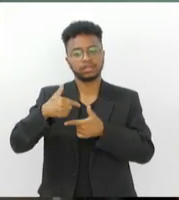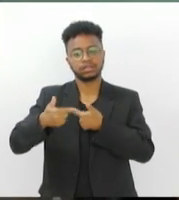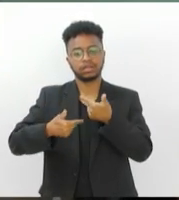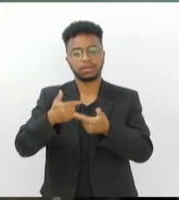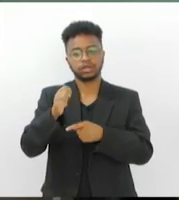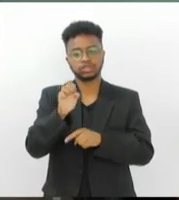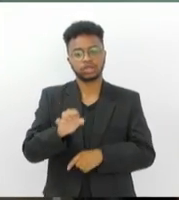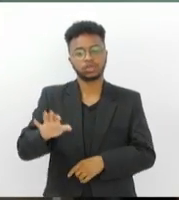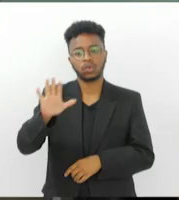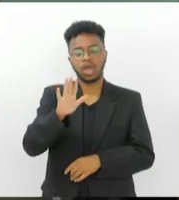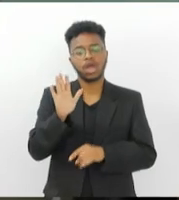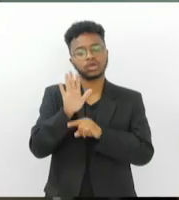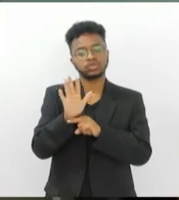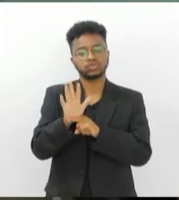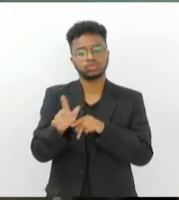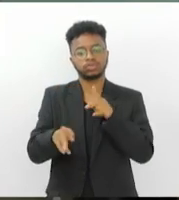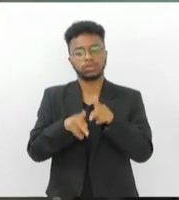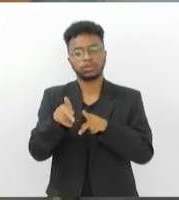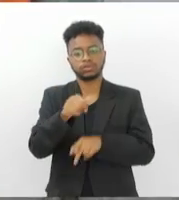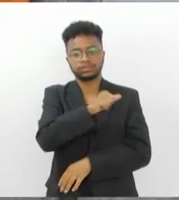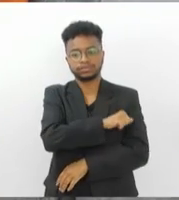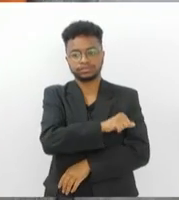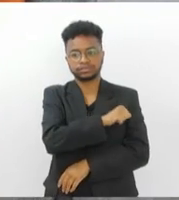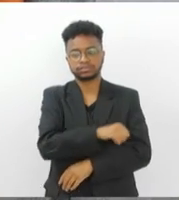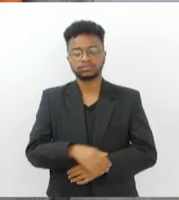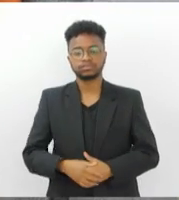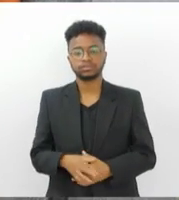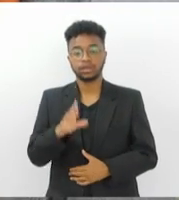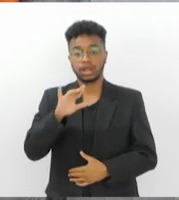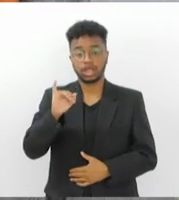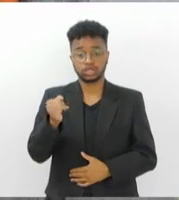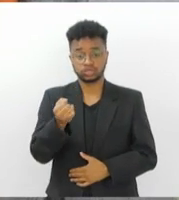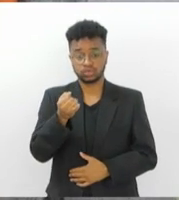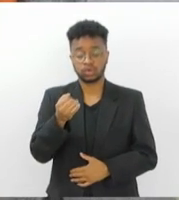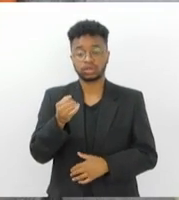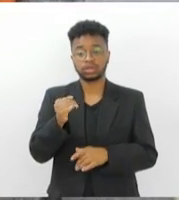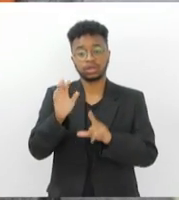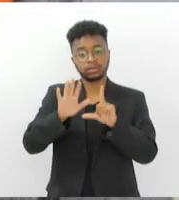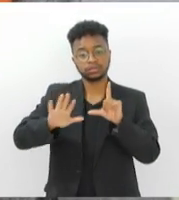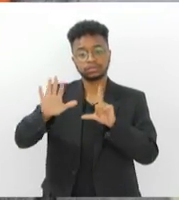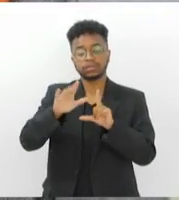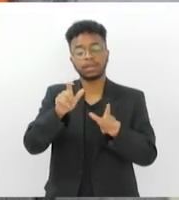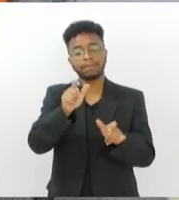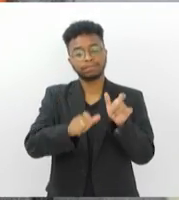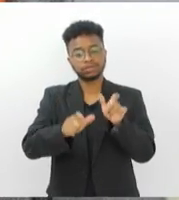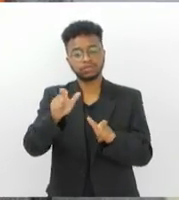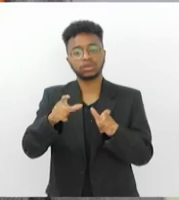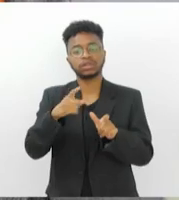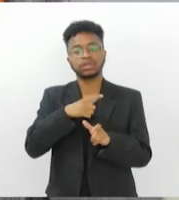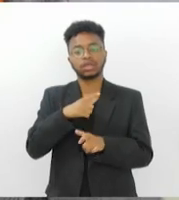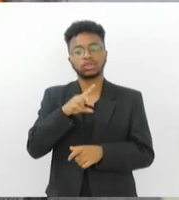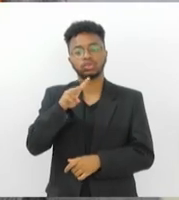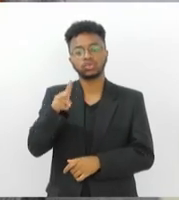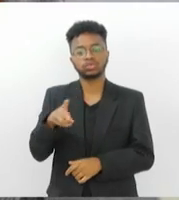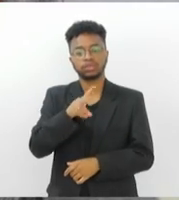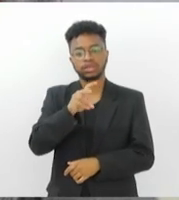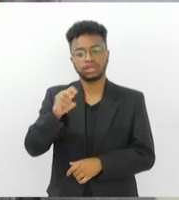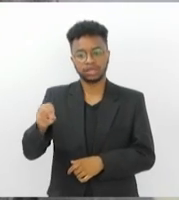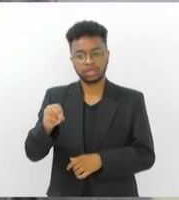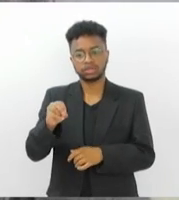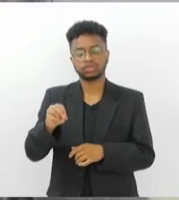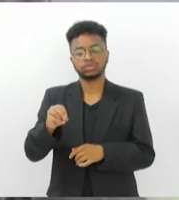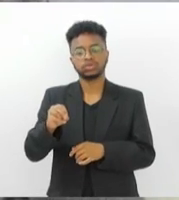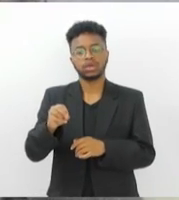facilita a vida da população Fluminense com RJ digital as pessoas passam ter nas mãos mais de 2500 serviços